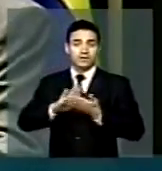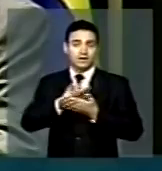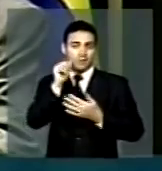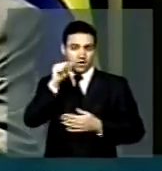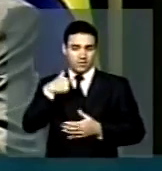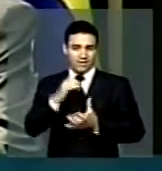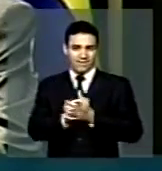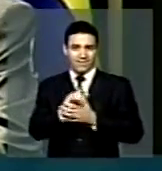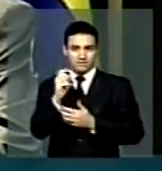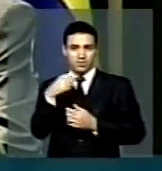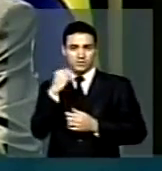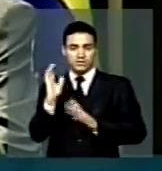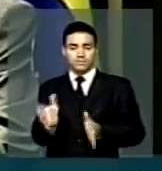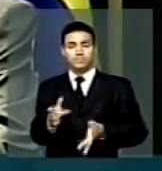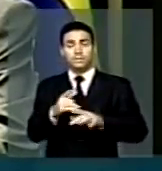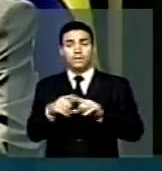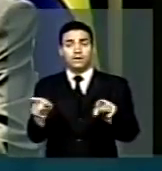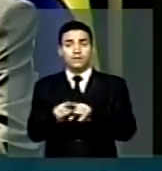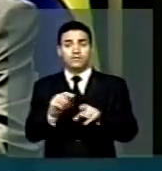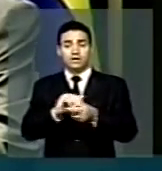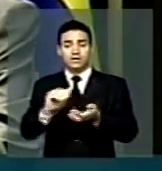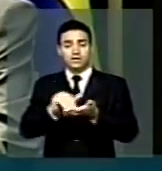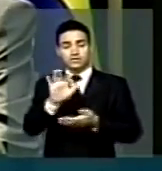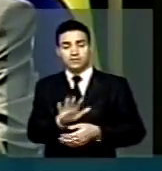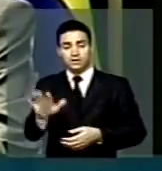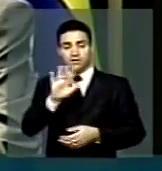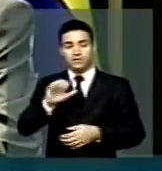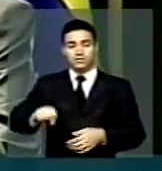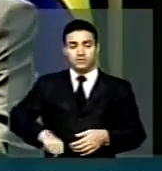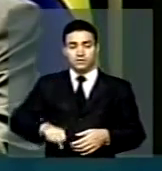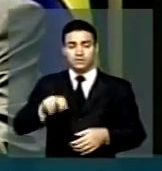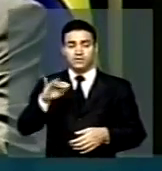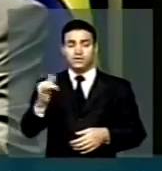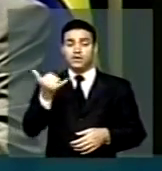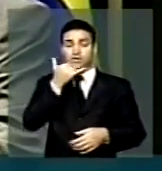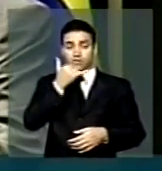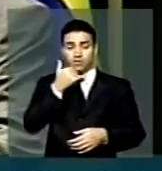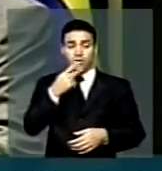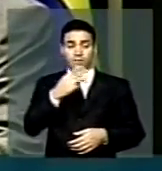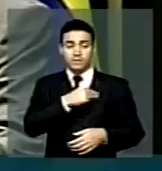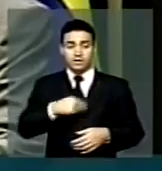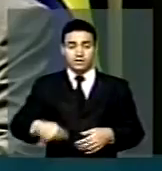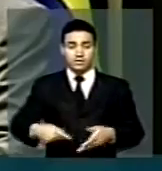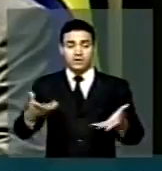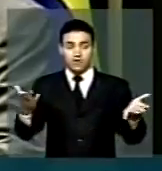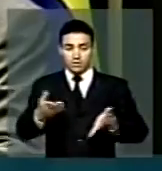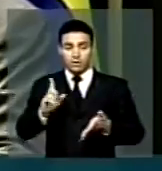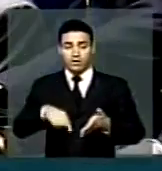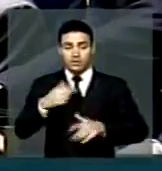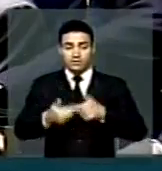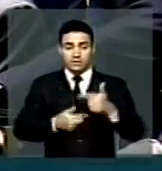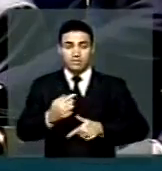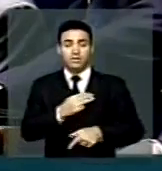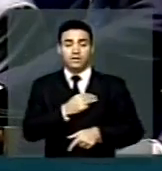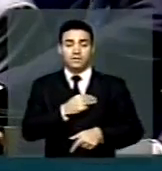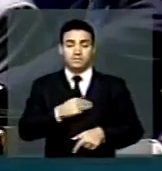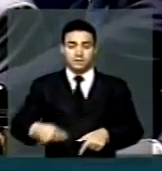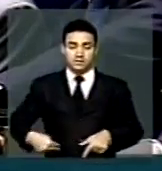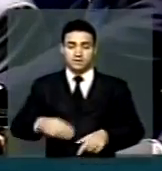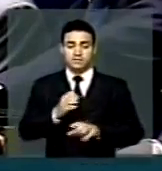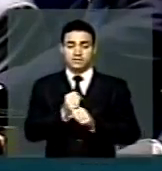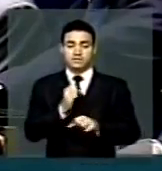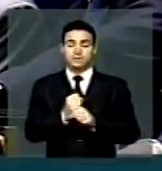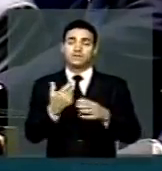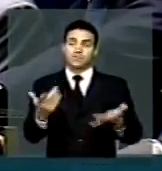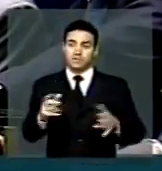tarde o secretário-geral do Ministério, que era o embaixador Lampreia, me telefonou e disse: ministro, o senhor agora é ministro da Fazenda. Bom, eu assim